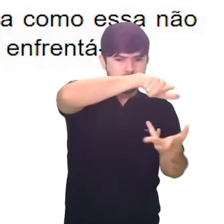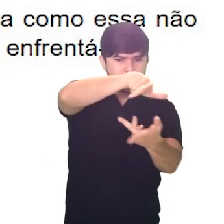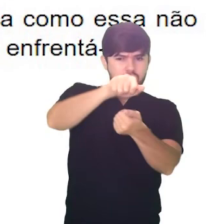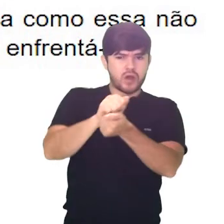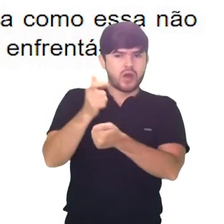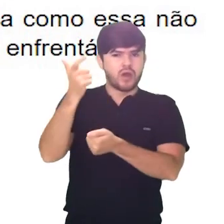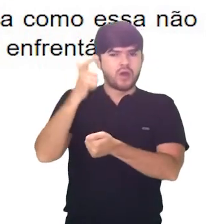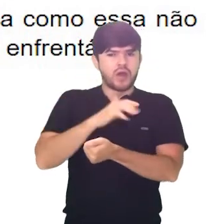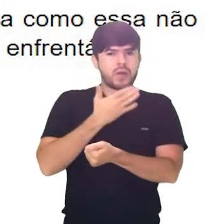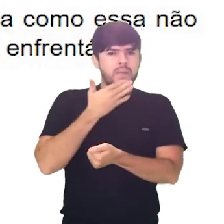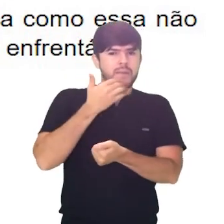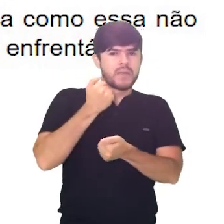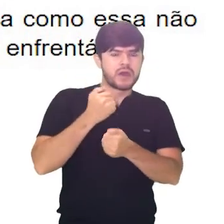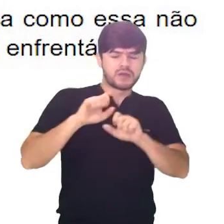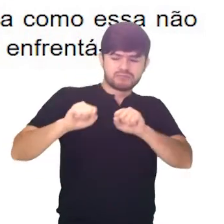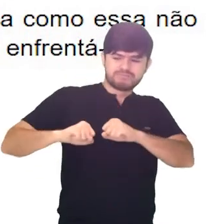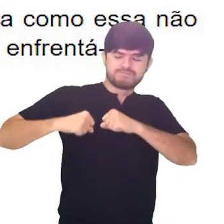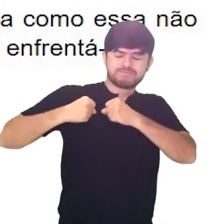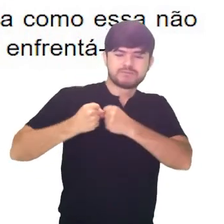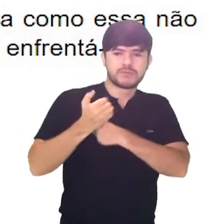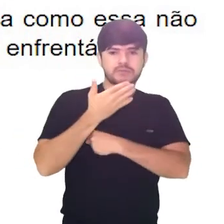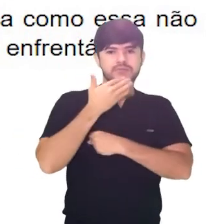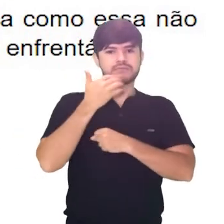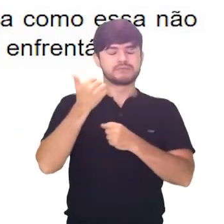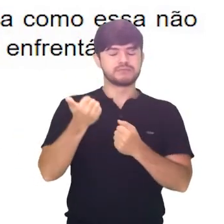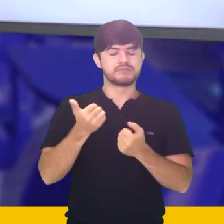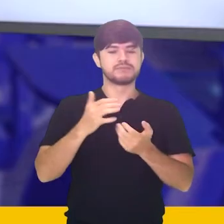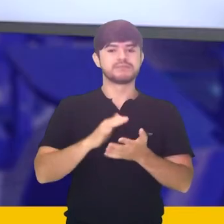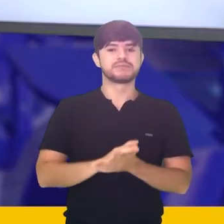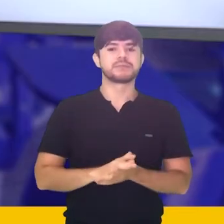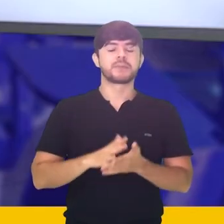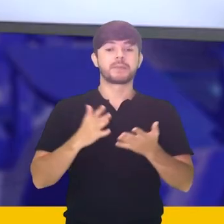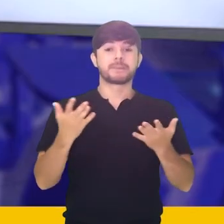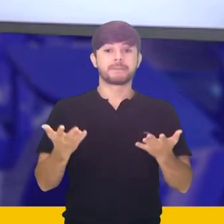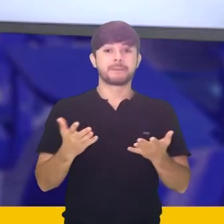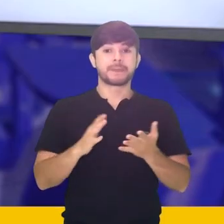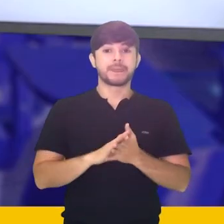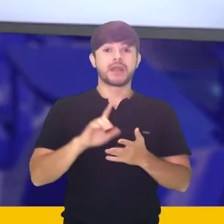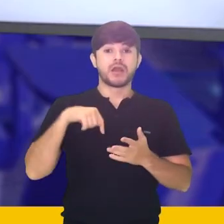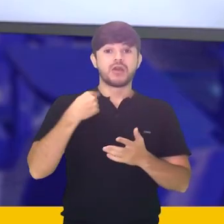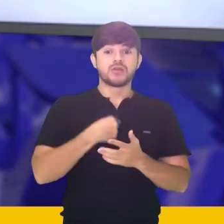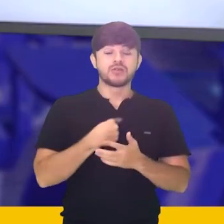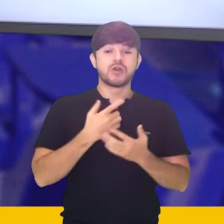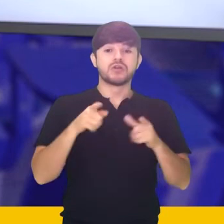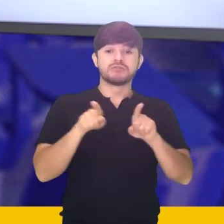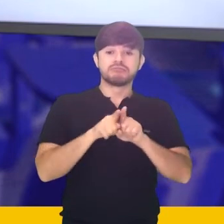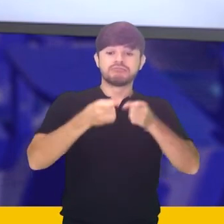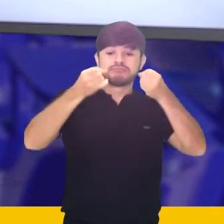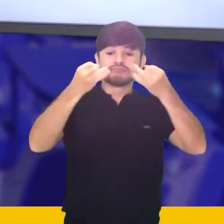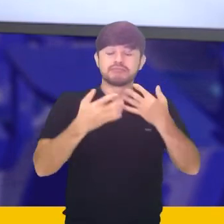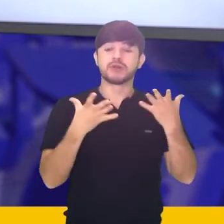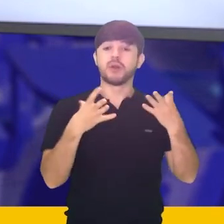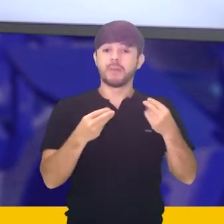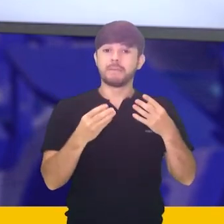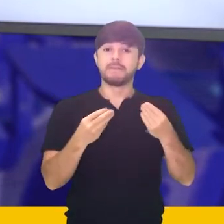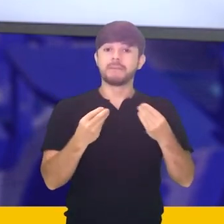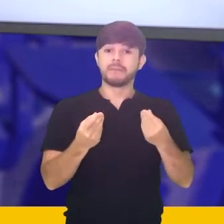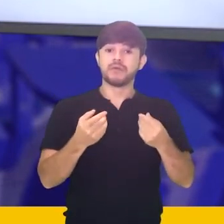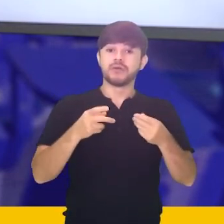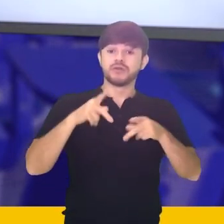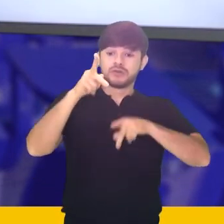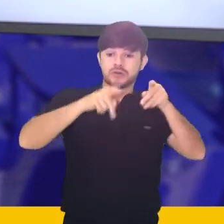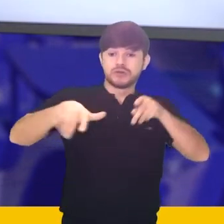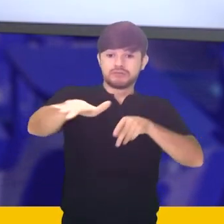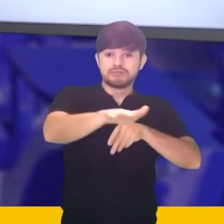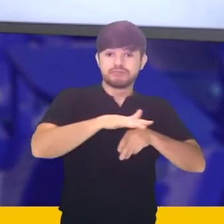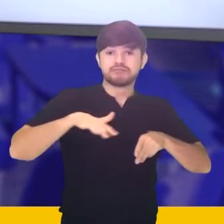pode nos ajudar a compreender e enfrentar pandemias como essa? Bom, a gente falou bastante da distribuição populacional, né, das pessoas no